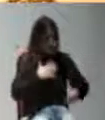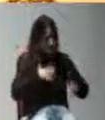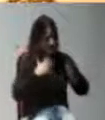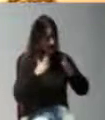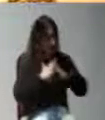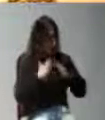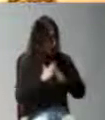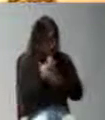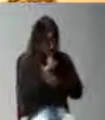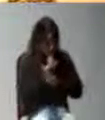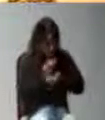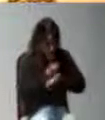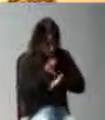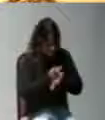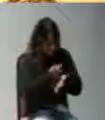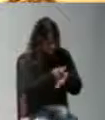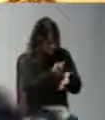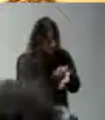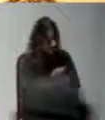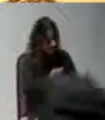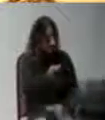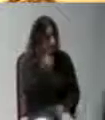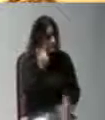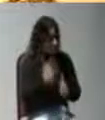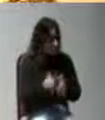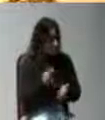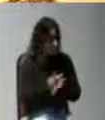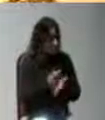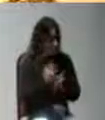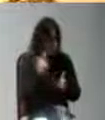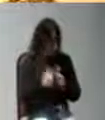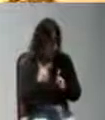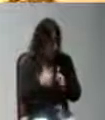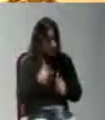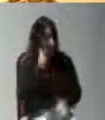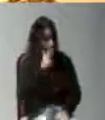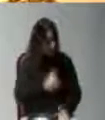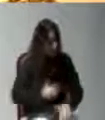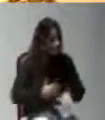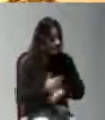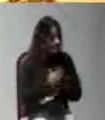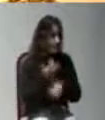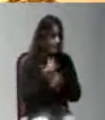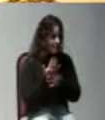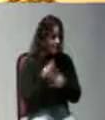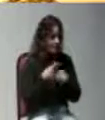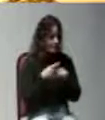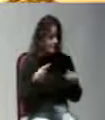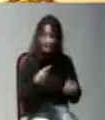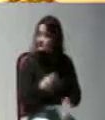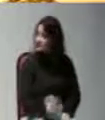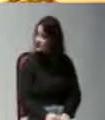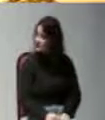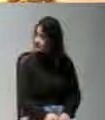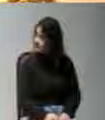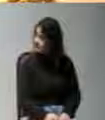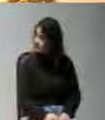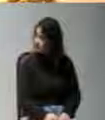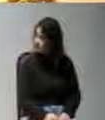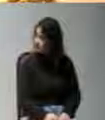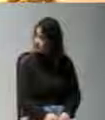sempre, que é a UFRGS, apesar dos percalços para a gente conseguir entrar dentro dela, pelo menos pela porta.